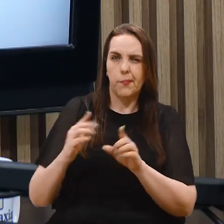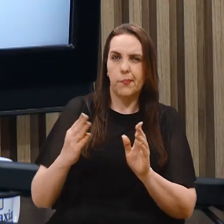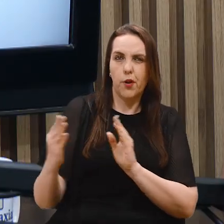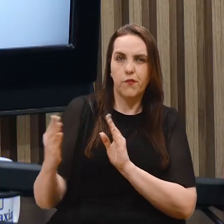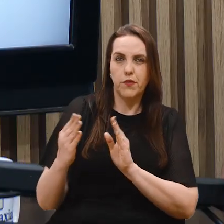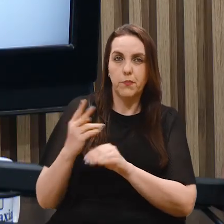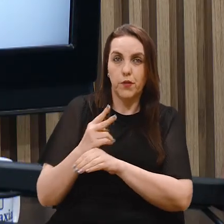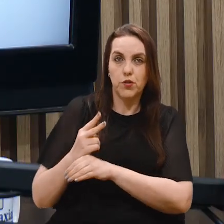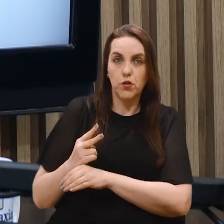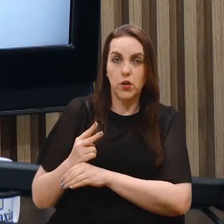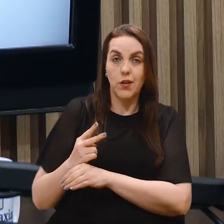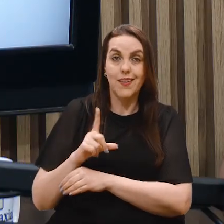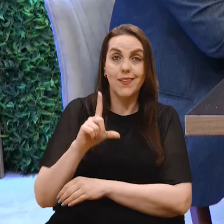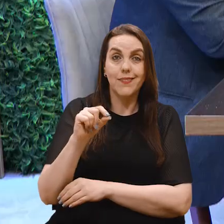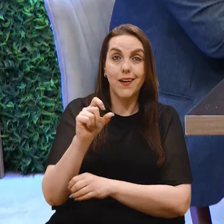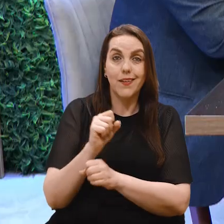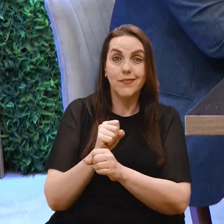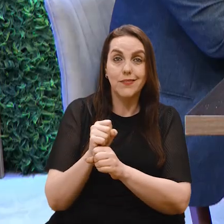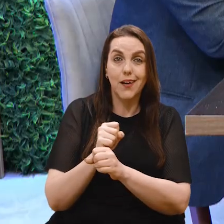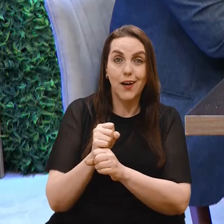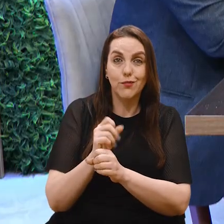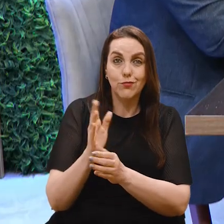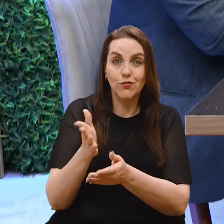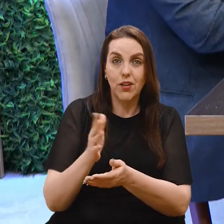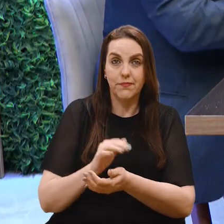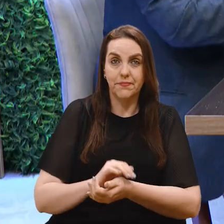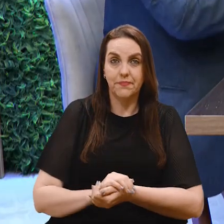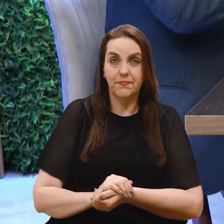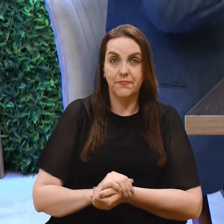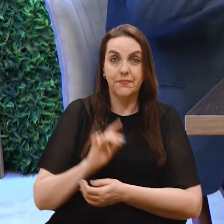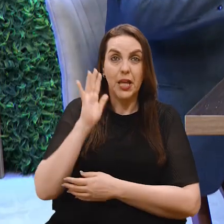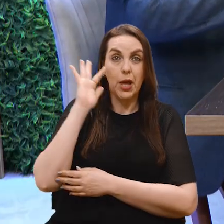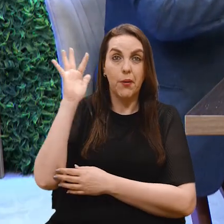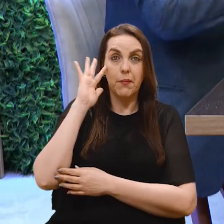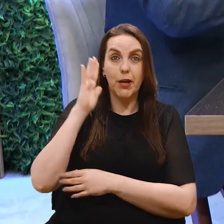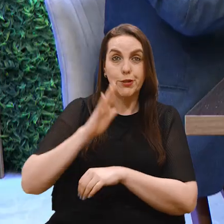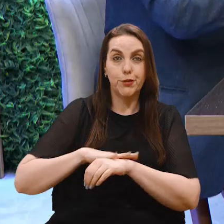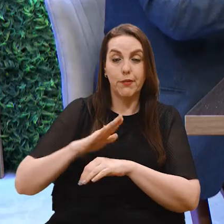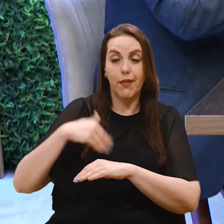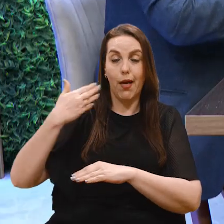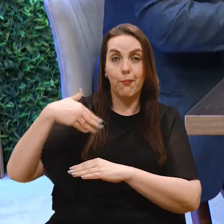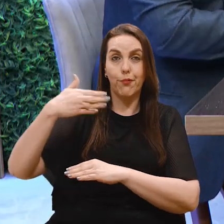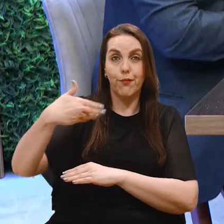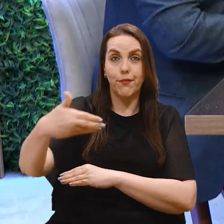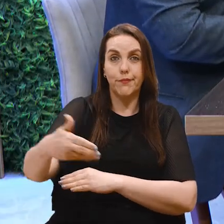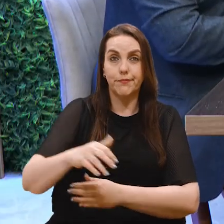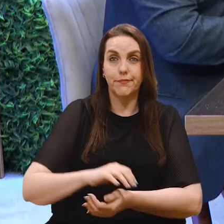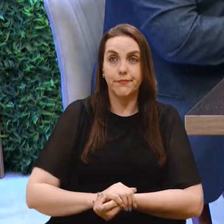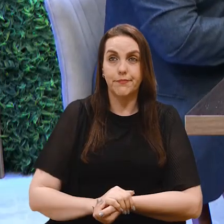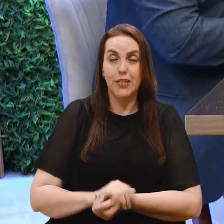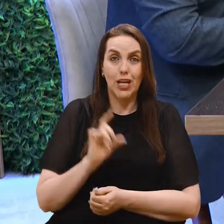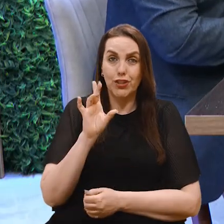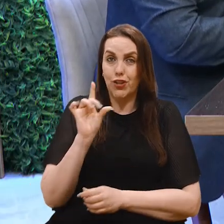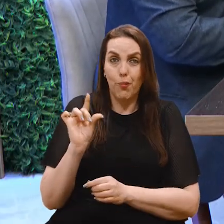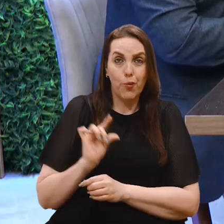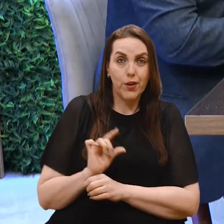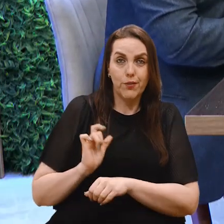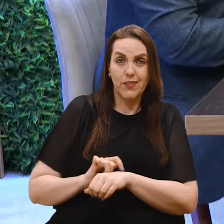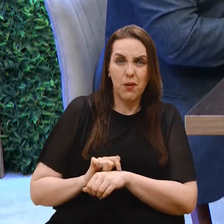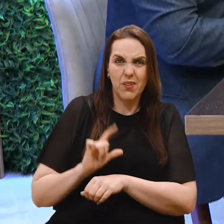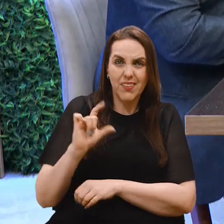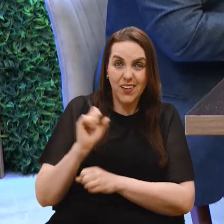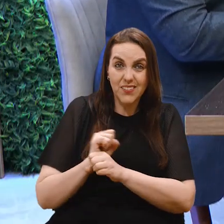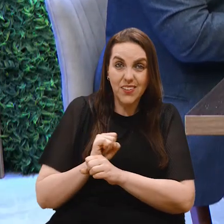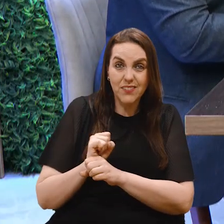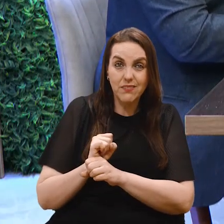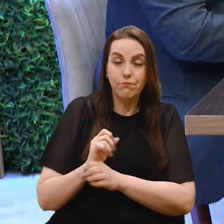uns 10 anos. Certo. Eu fico imaginando o que seria muito tempo. Aquela área que a gente mostrou que é uma área totalmente viável. Não, essa é mais próximo